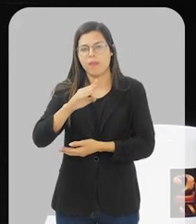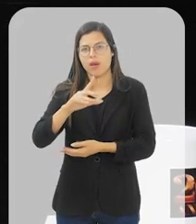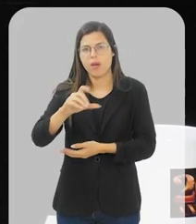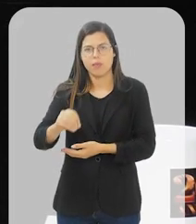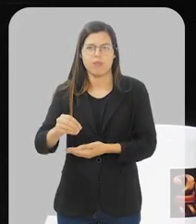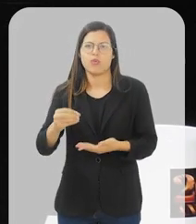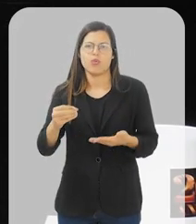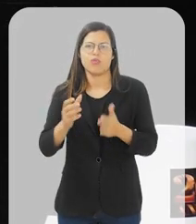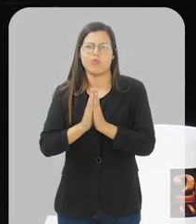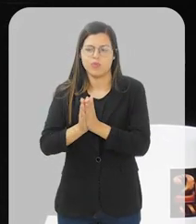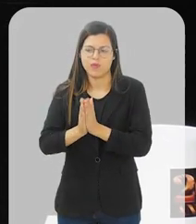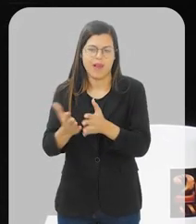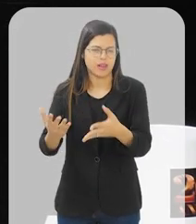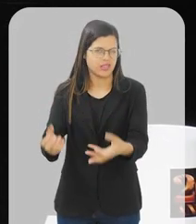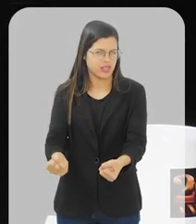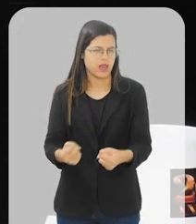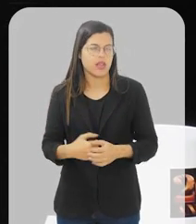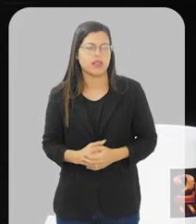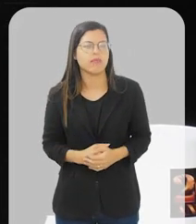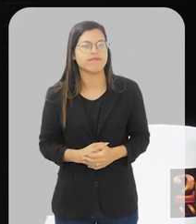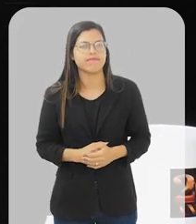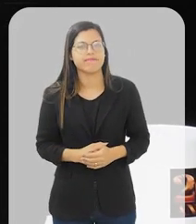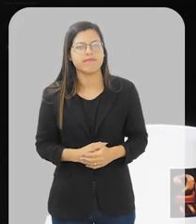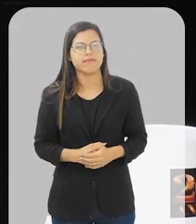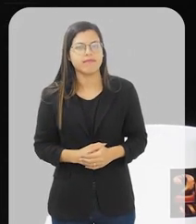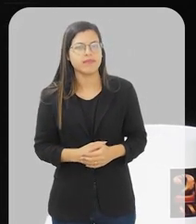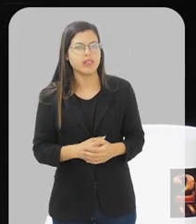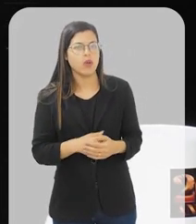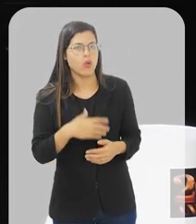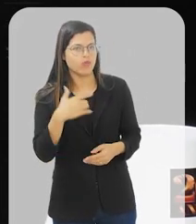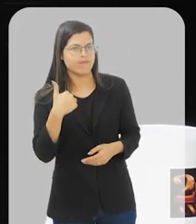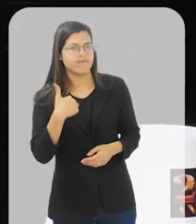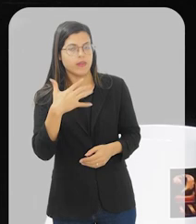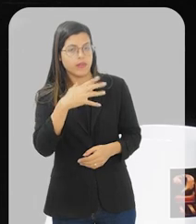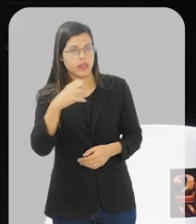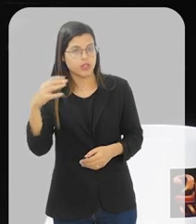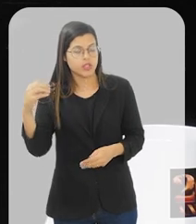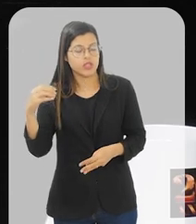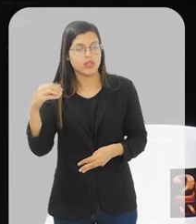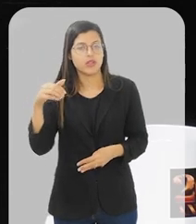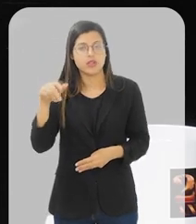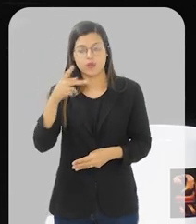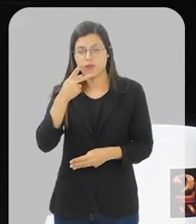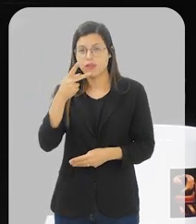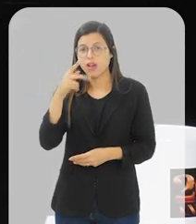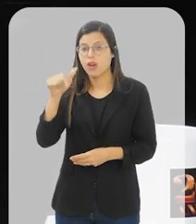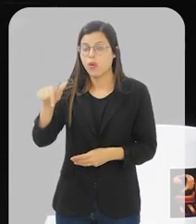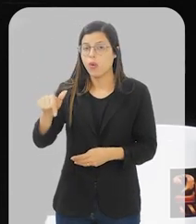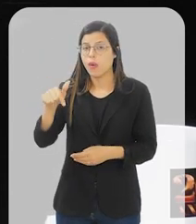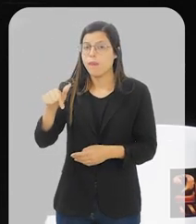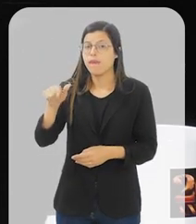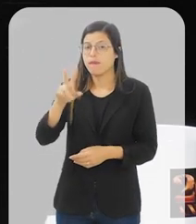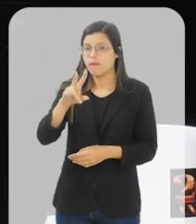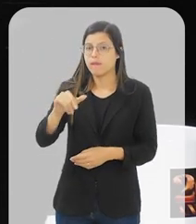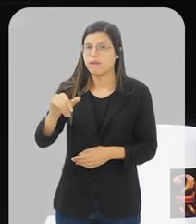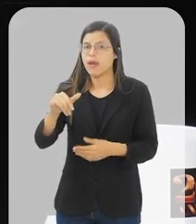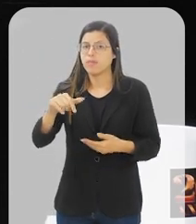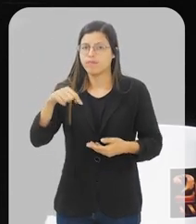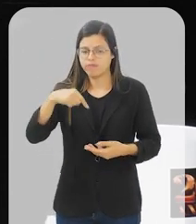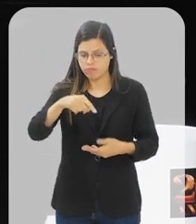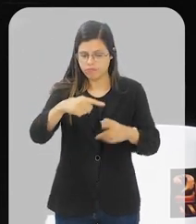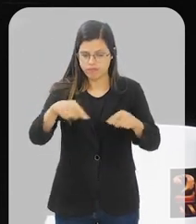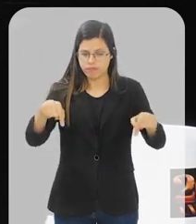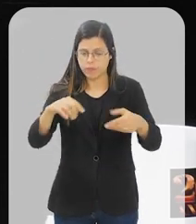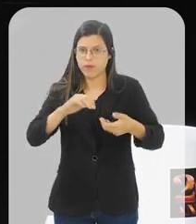favor. Maravilha. Aí eu estava viajando e me falaram, Pablo, vai para a quadra da Viradouro. Aí eu cheguei, Marco Lira falou